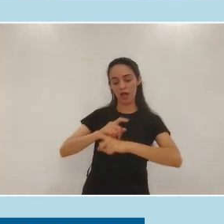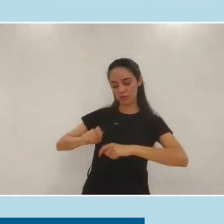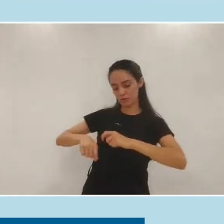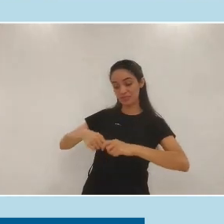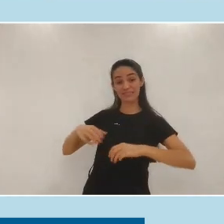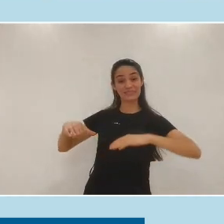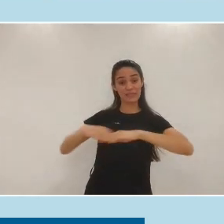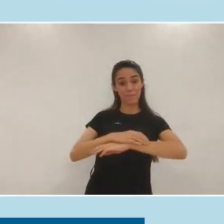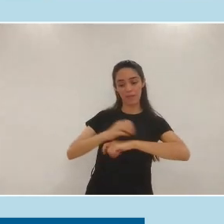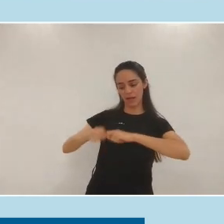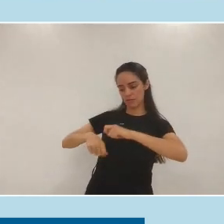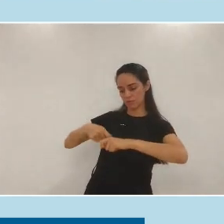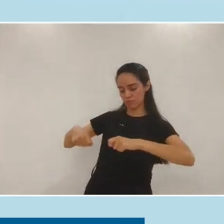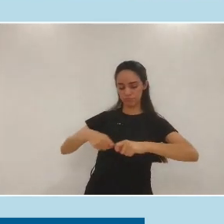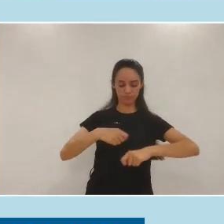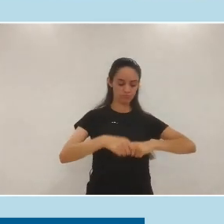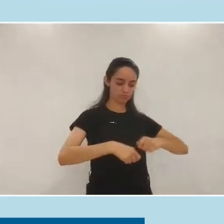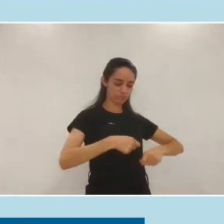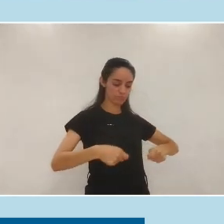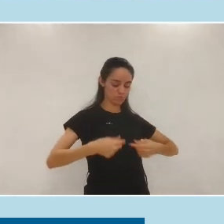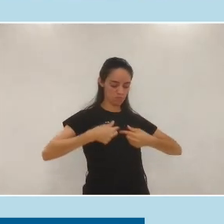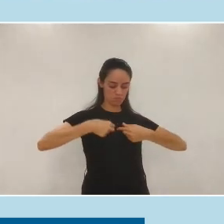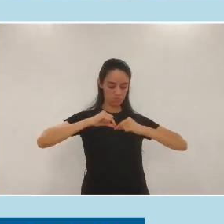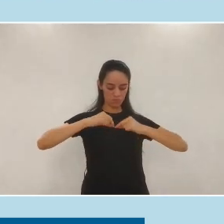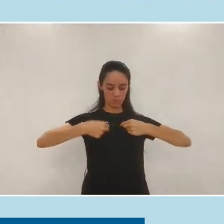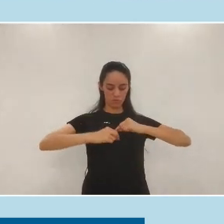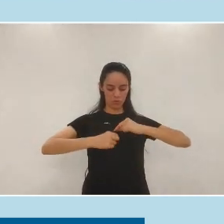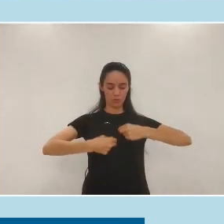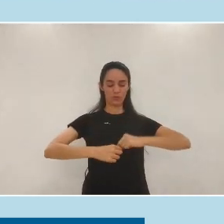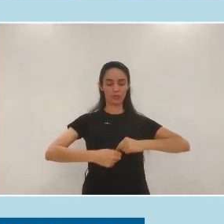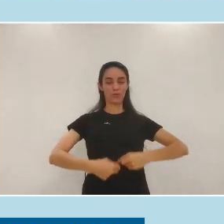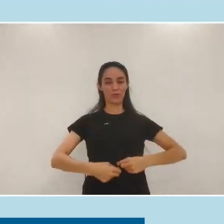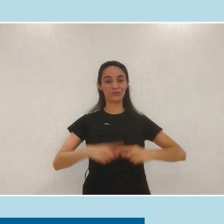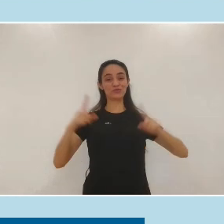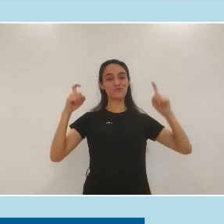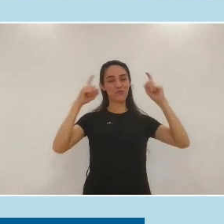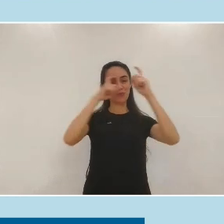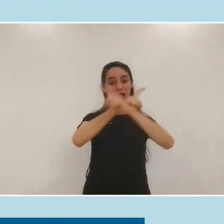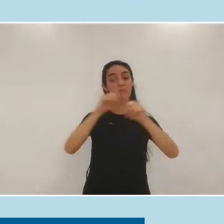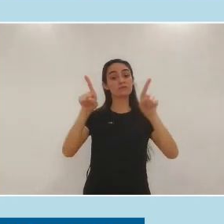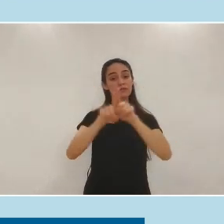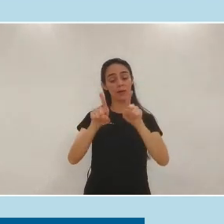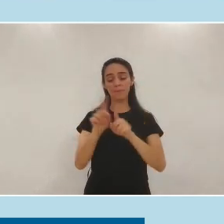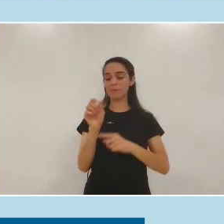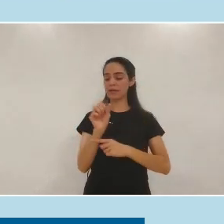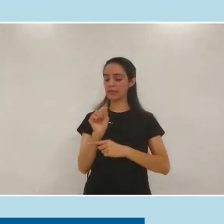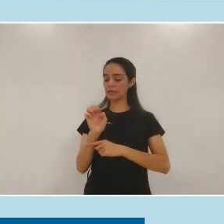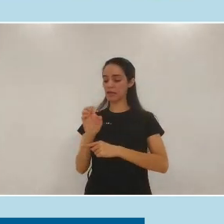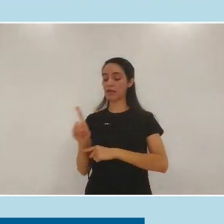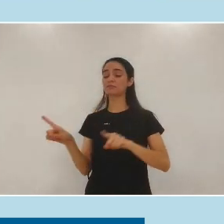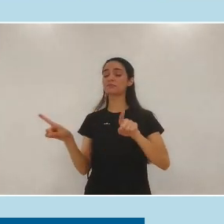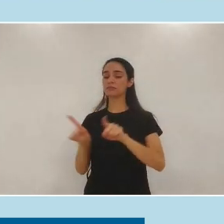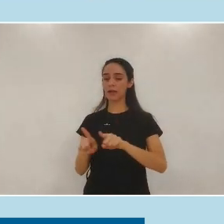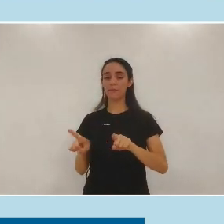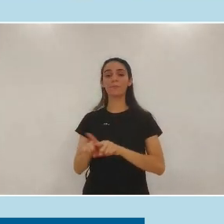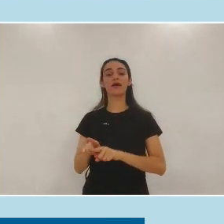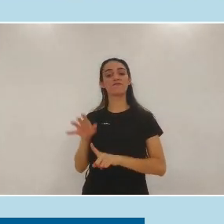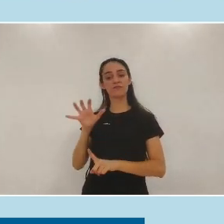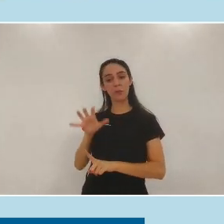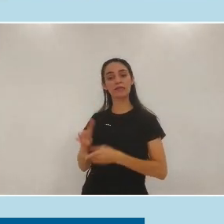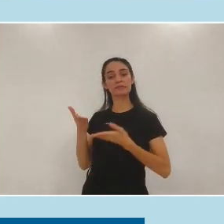sapato, botões, e a síndrome de Ehlers-Danlos também. Porque, veja só, mostrar aqui para